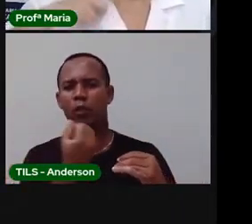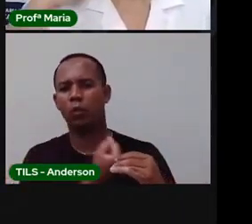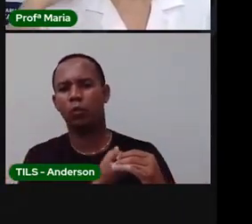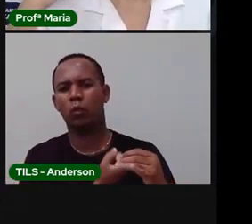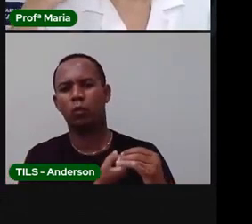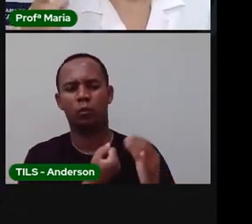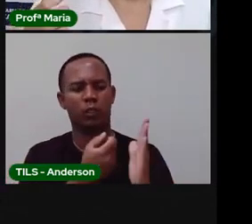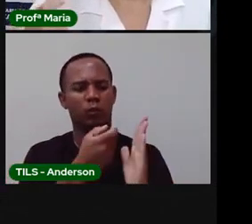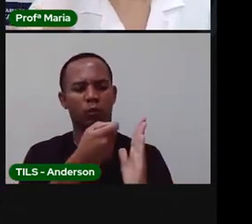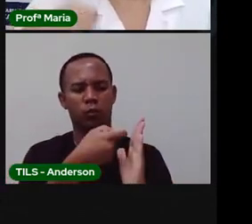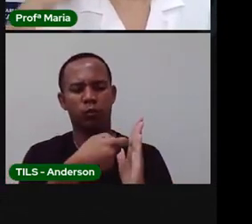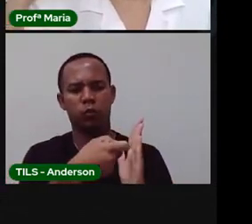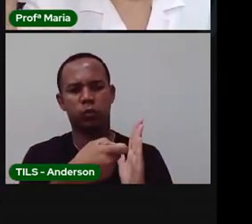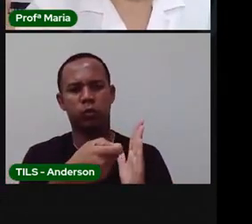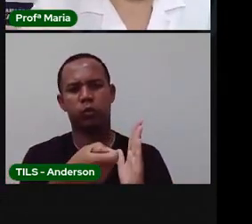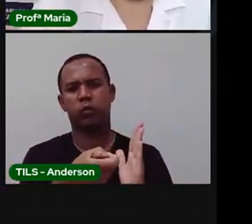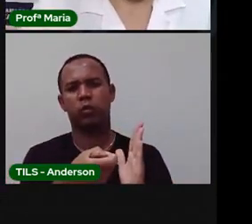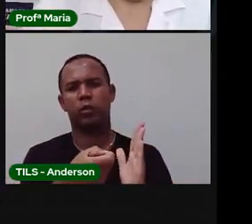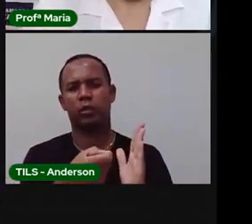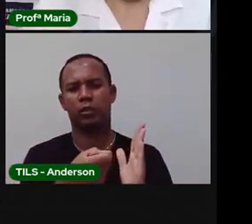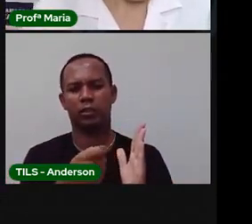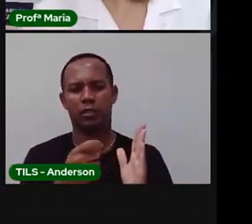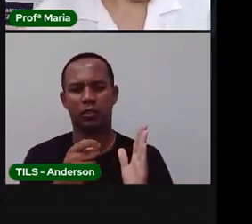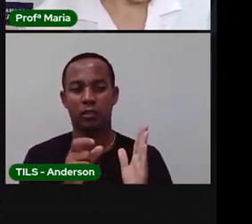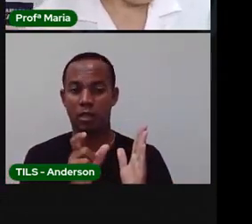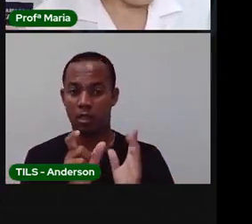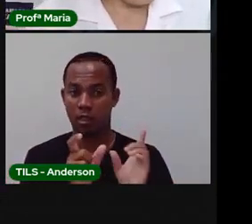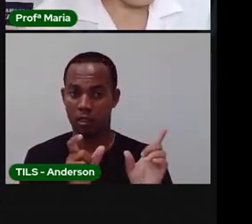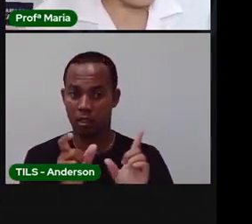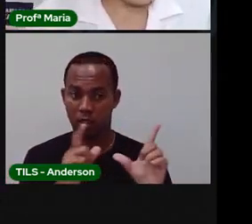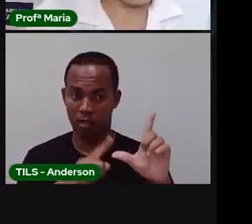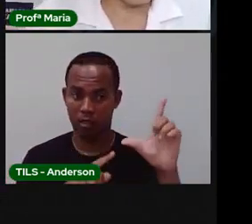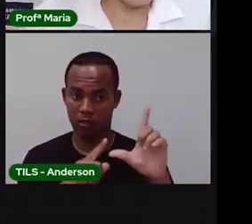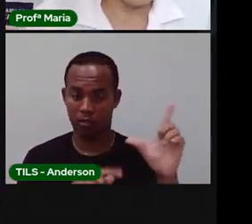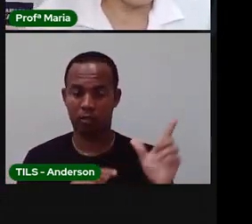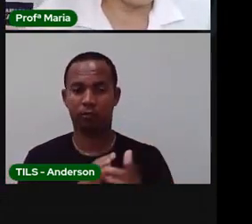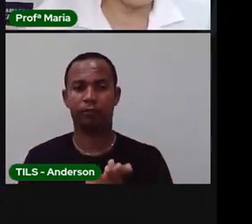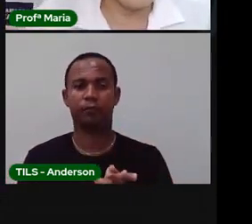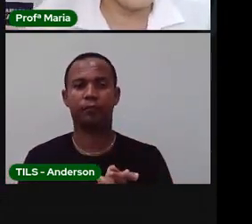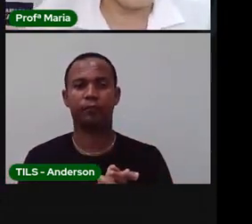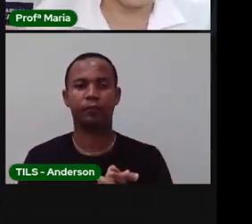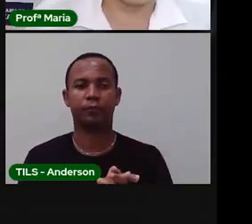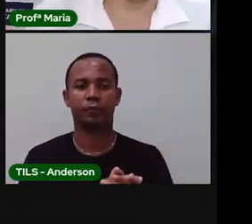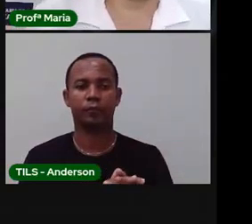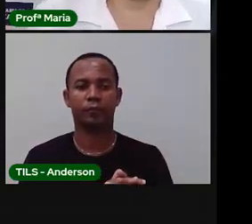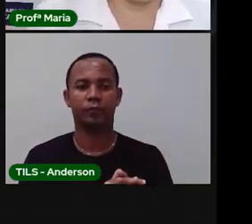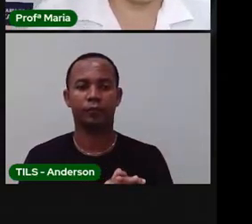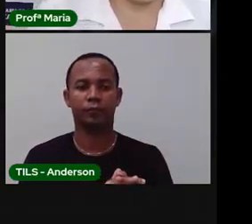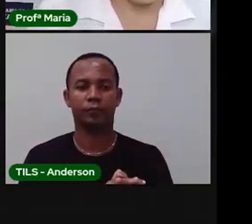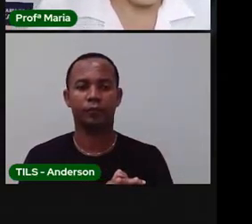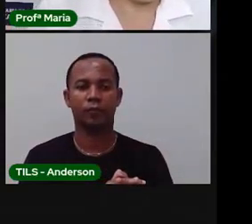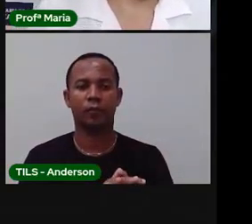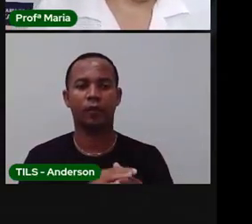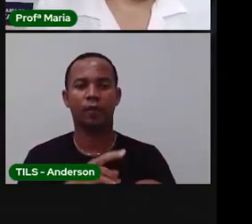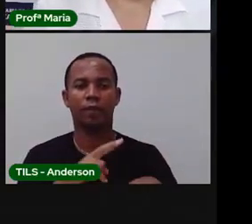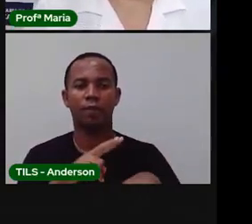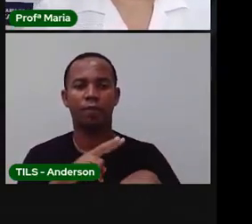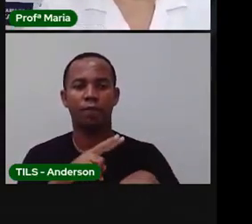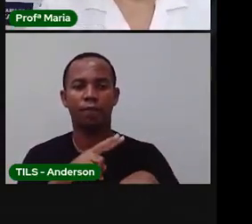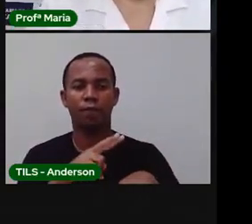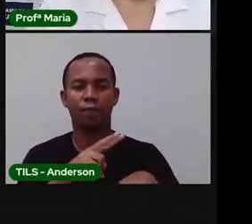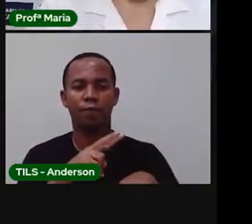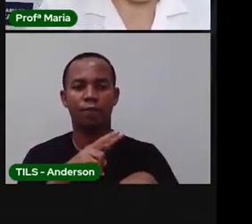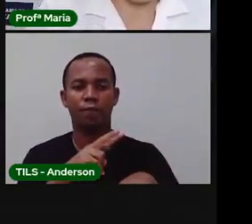quê? 100 com letrinhas. E o vidro? Escreva o nome do numeral correspondente ao tempo